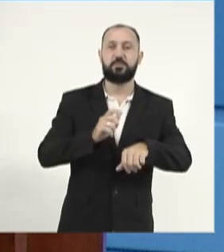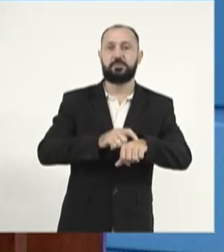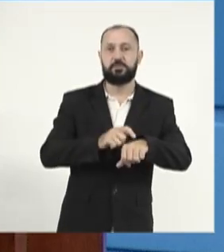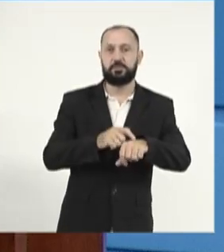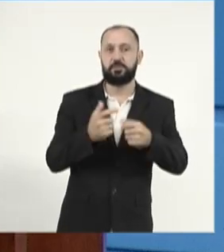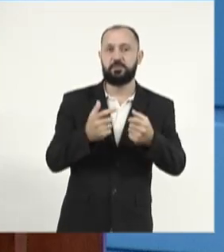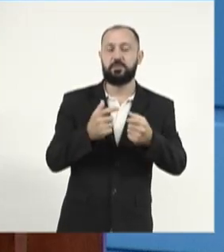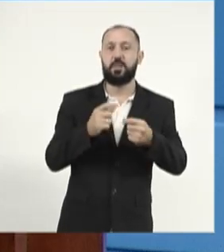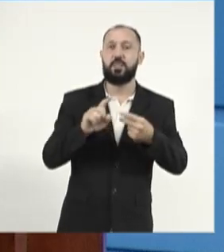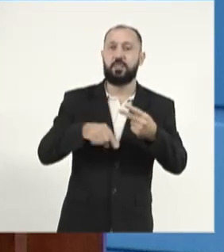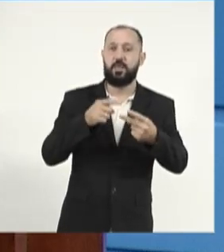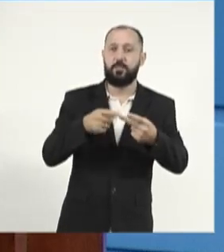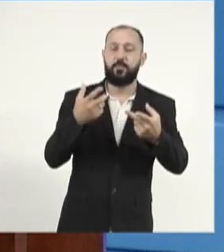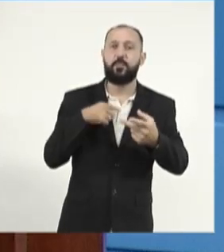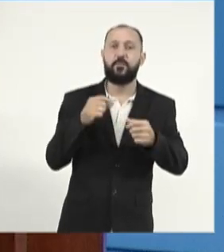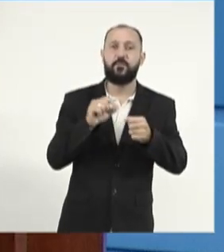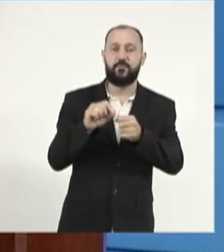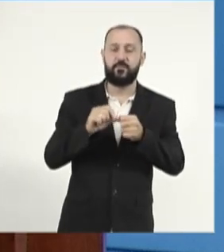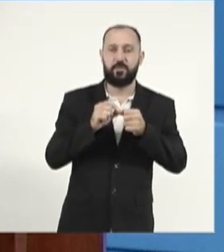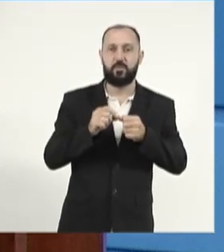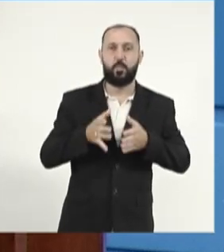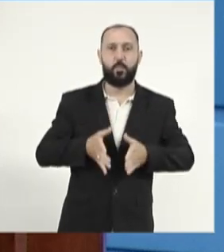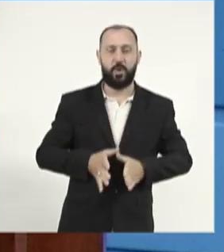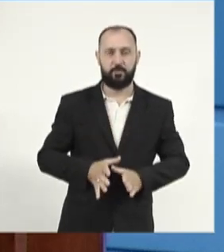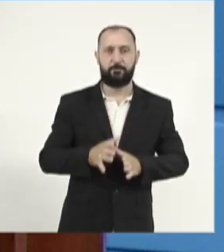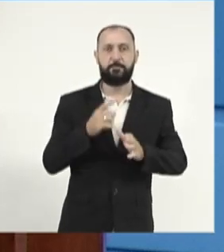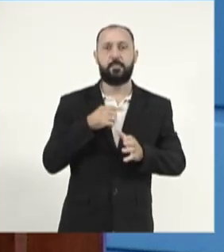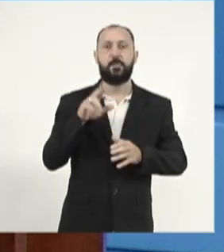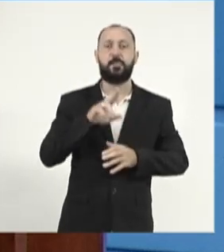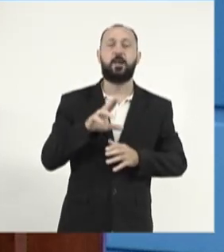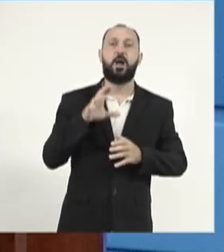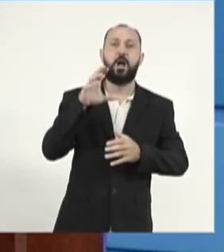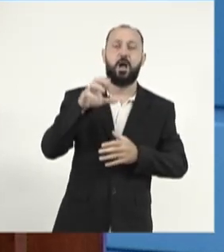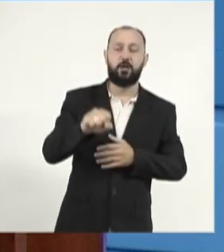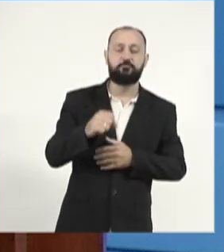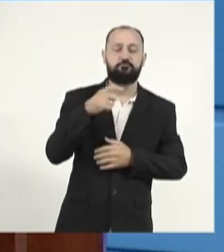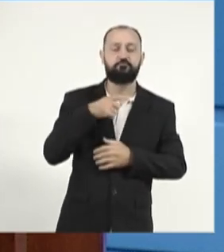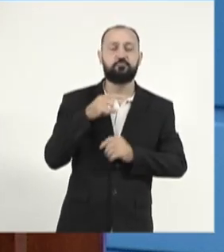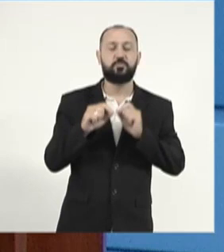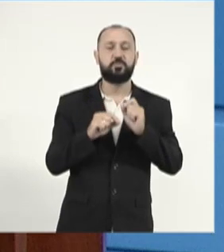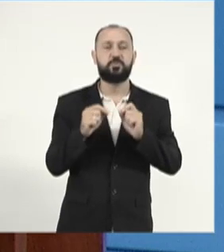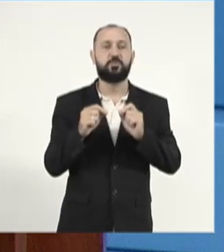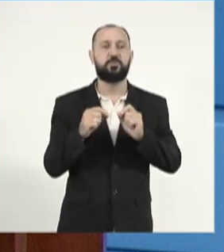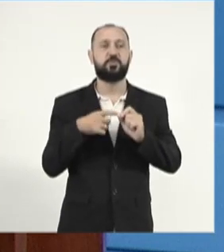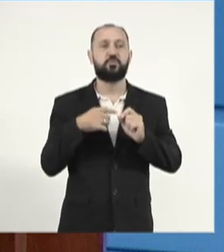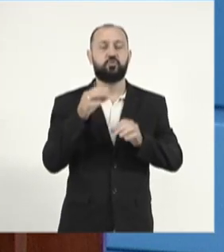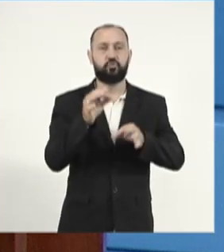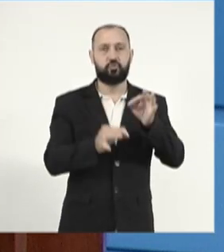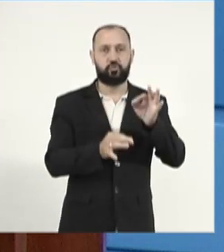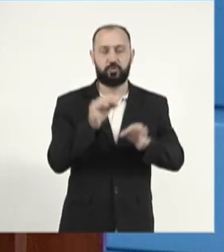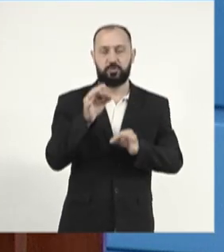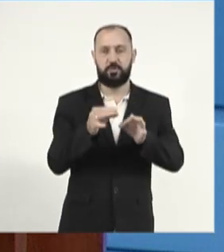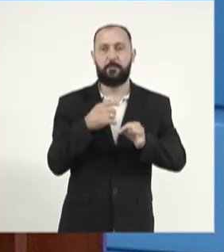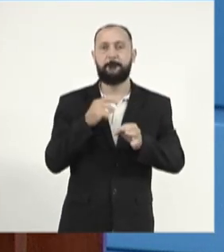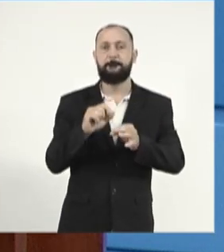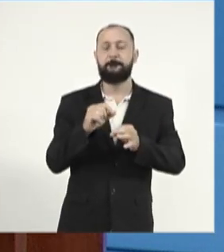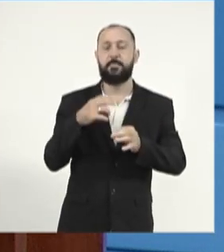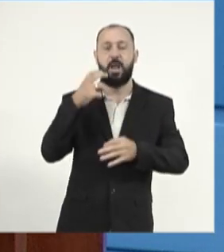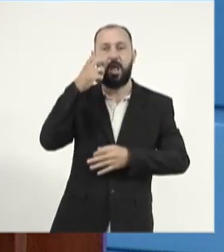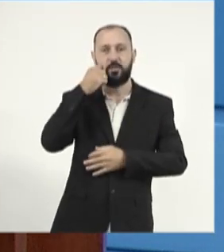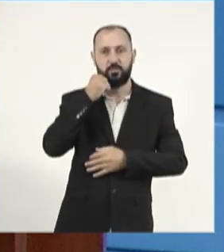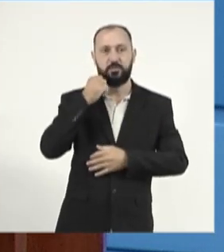gestação, após o parto, a ocorrência do parto, a adoção ou a obtenção de guardas judiciais para fins de